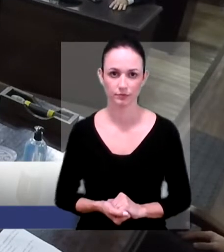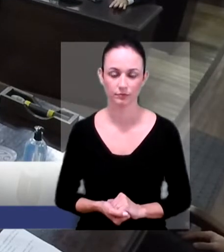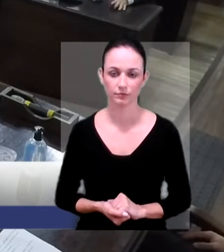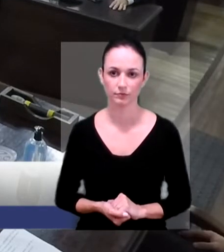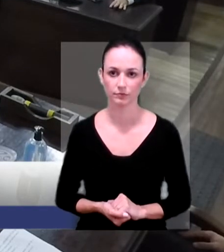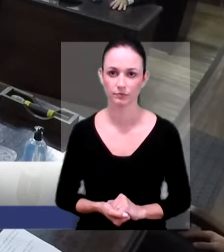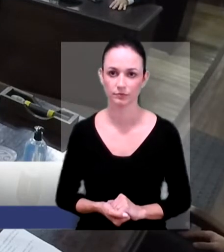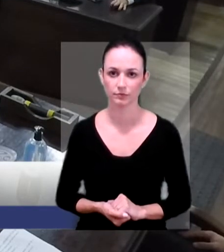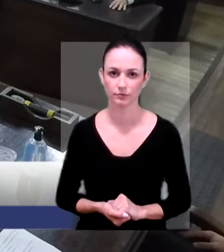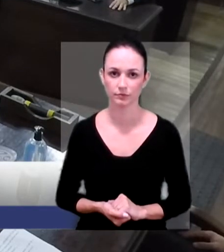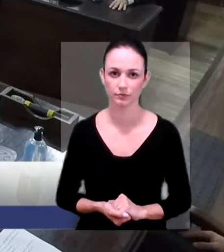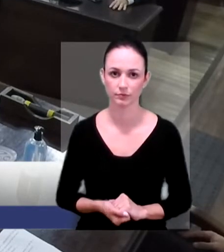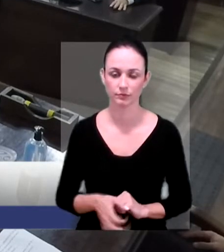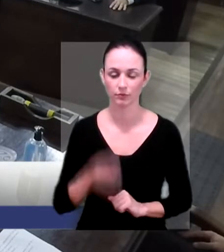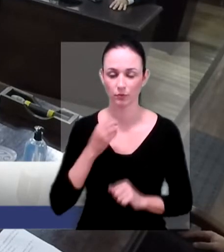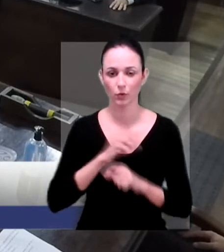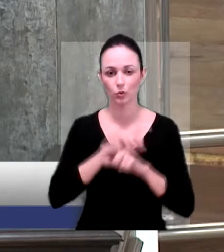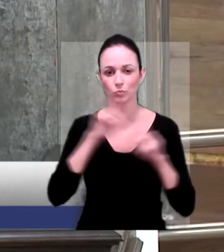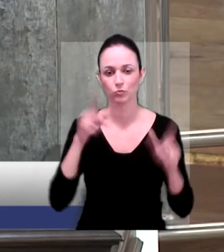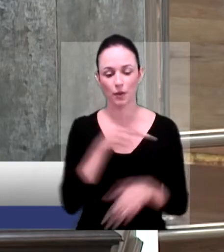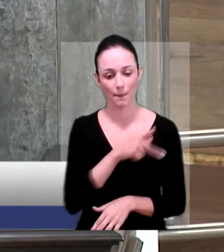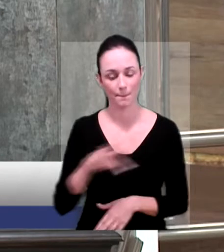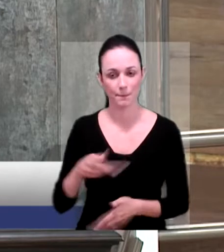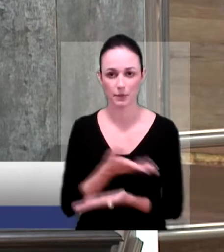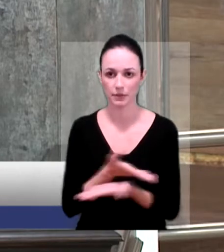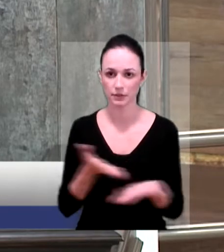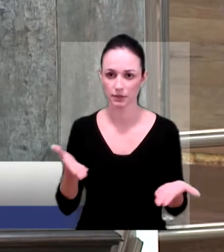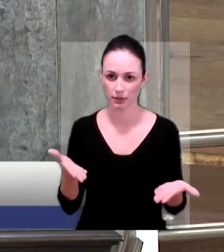Bom dia, senhor presidente. Bom dia, membros da mesa.